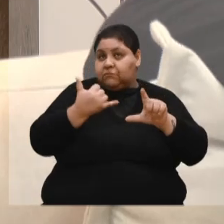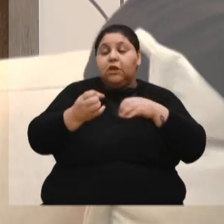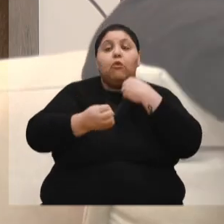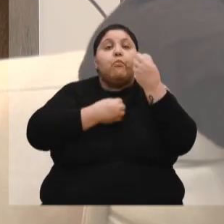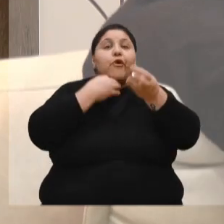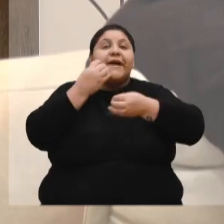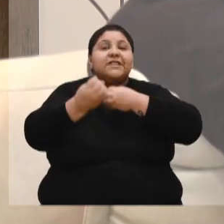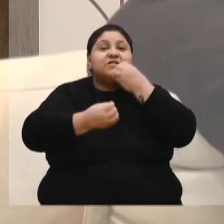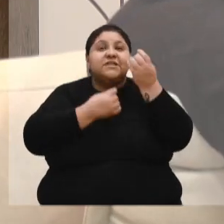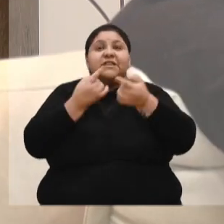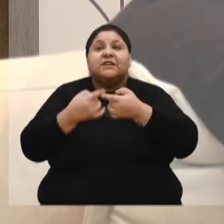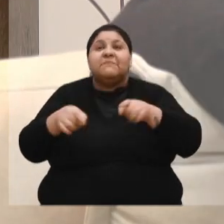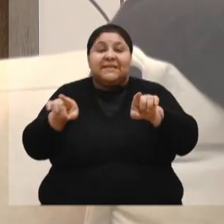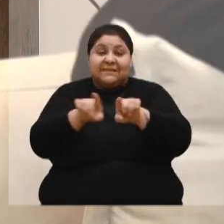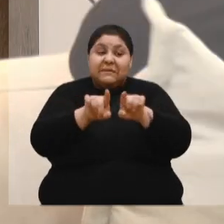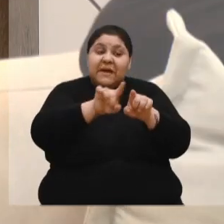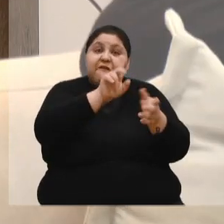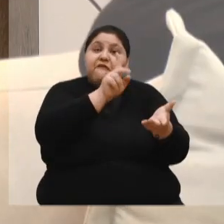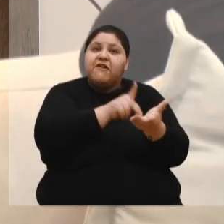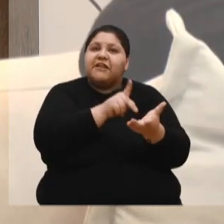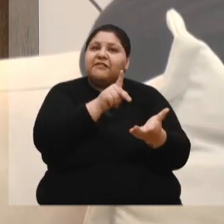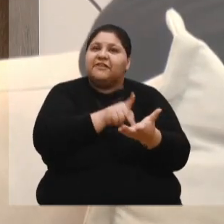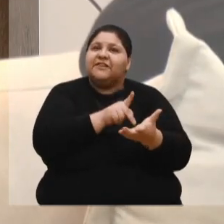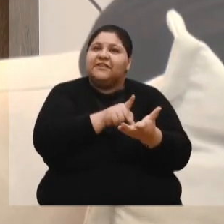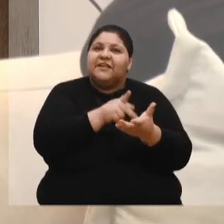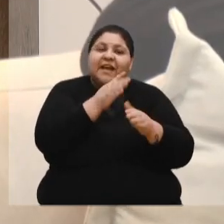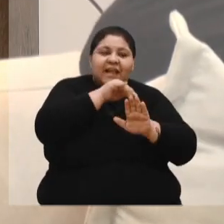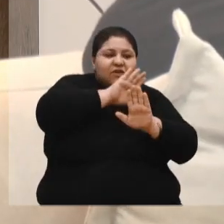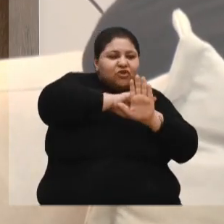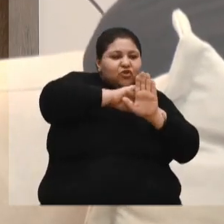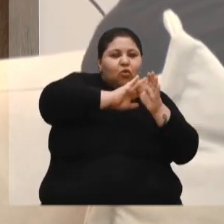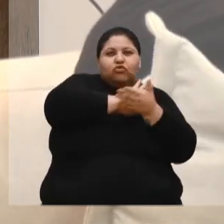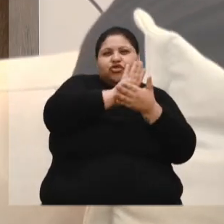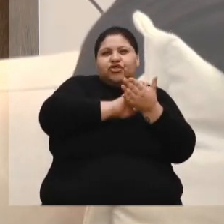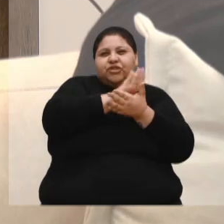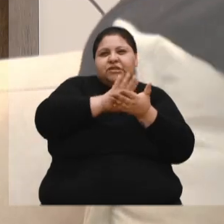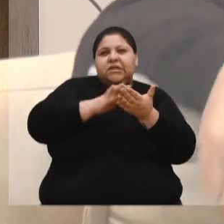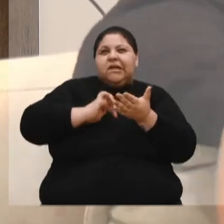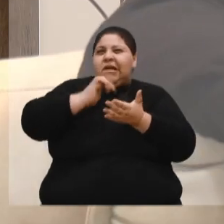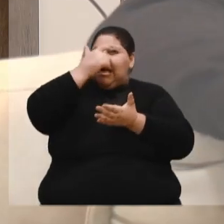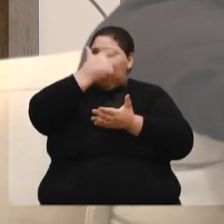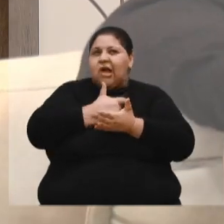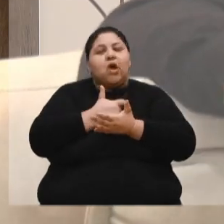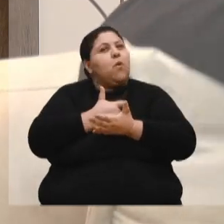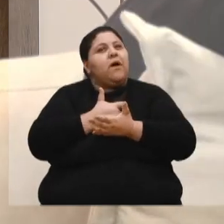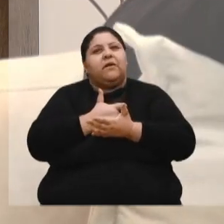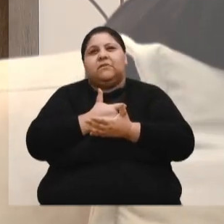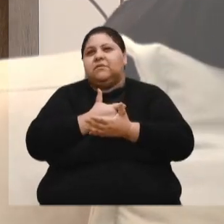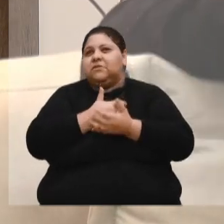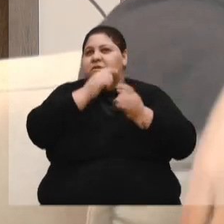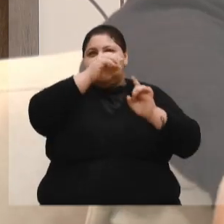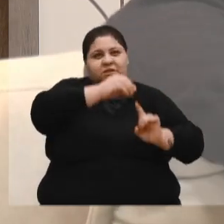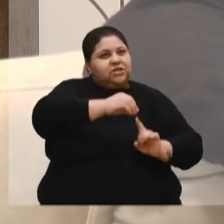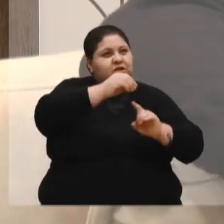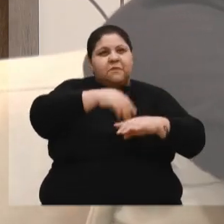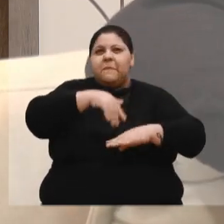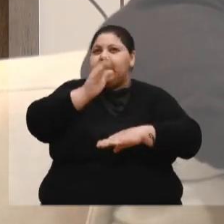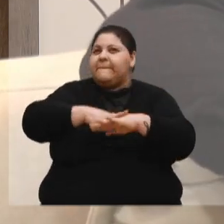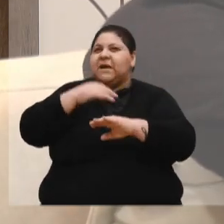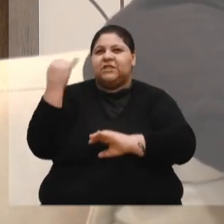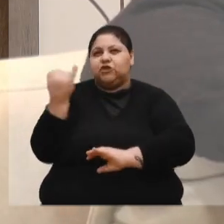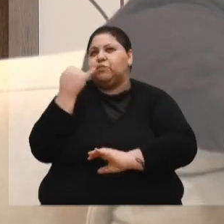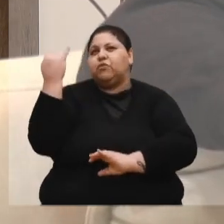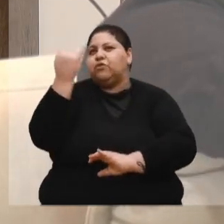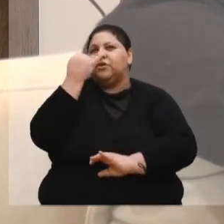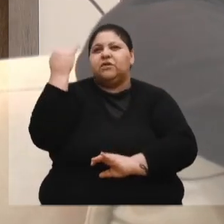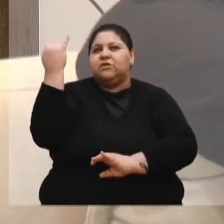né? Poética e ao mesmo tempo verdadeira, que ela não esconde nada. Então, eu acho que essa é a parte travessia, mais importante,